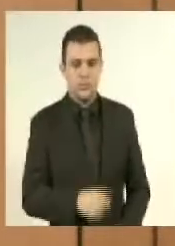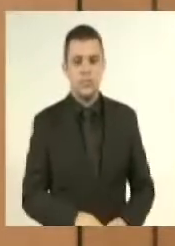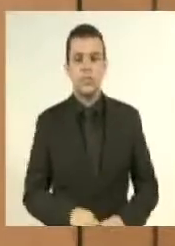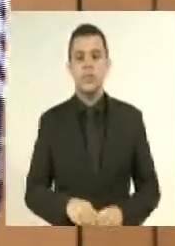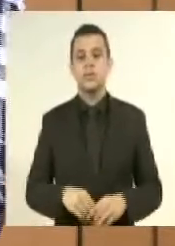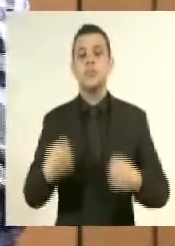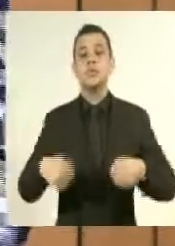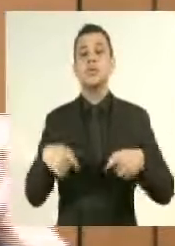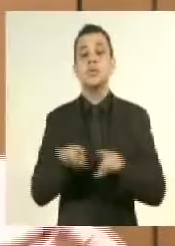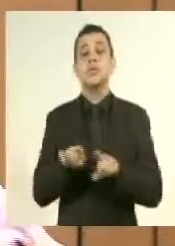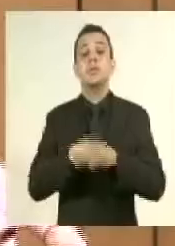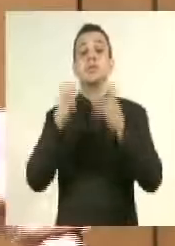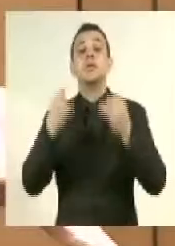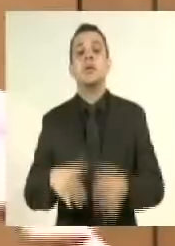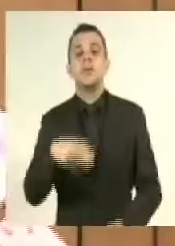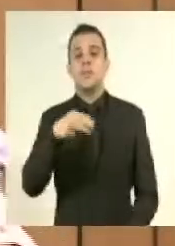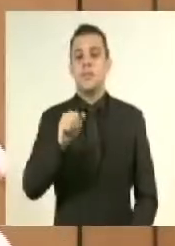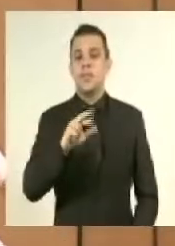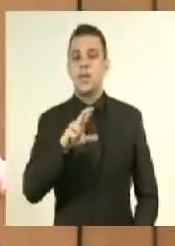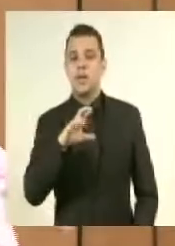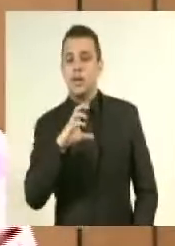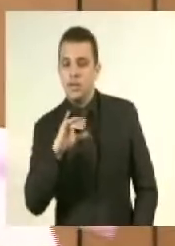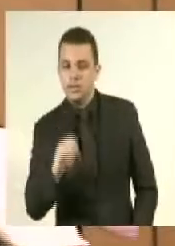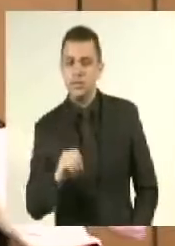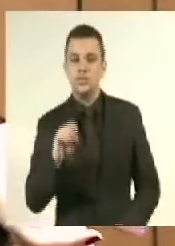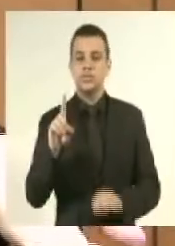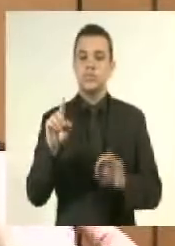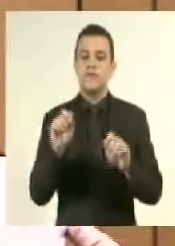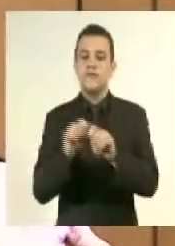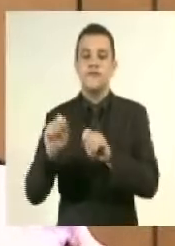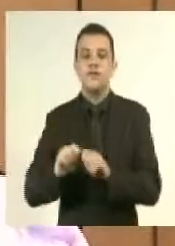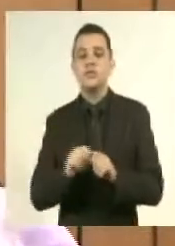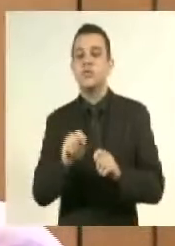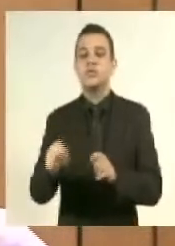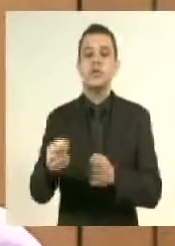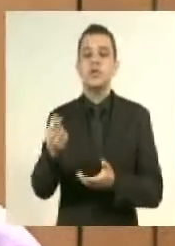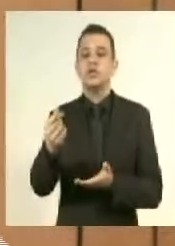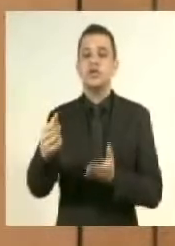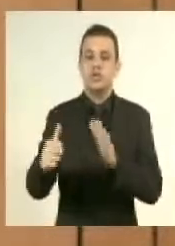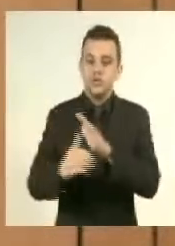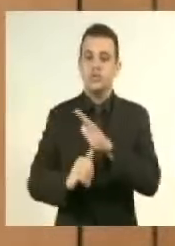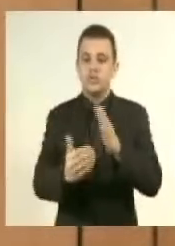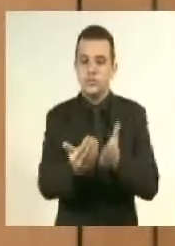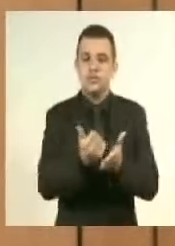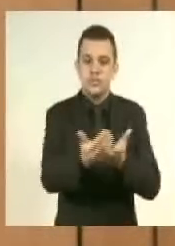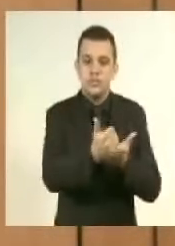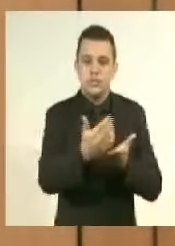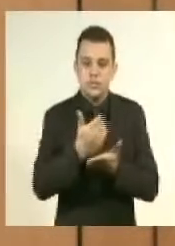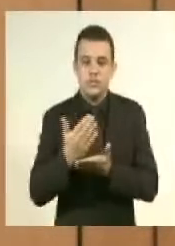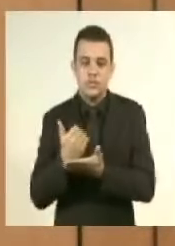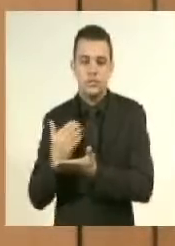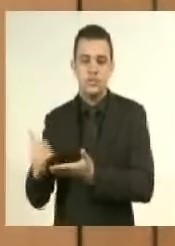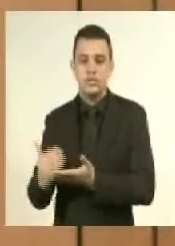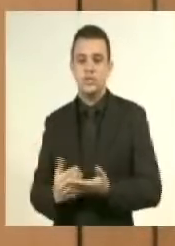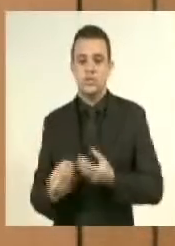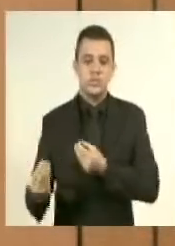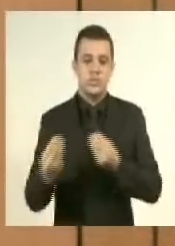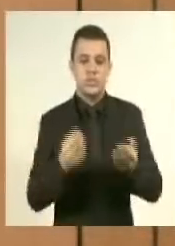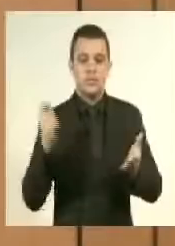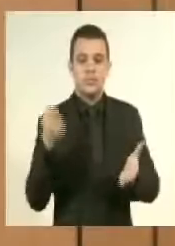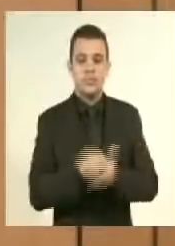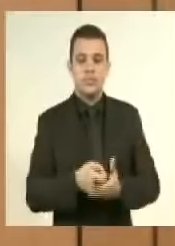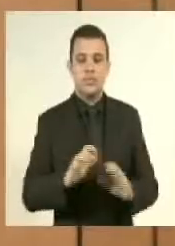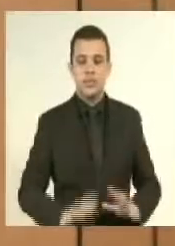que foi feita uma vaquinha para o aniversário do governador. E depois vem o outro dizendo